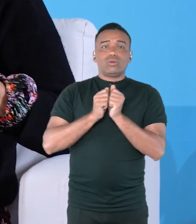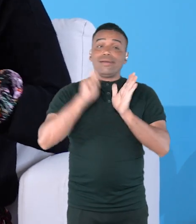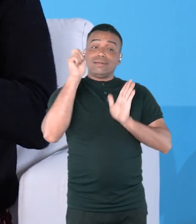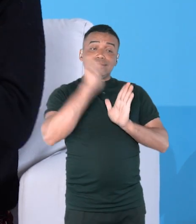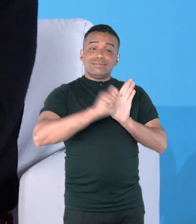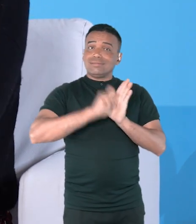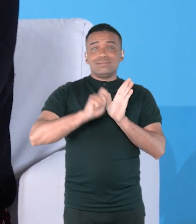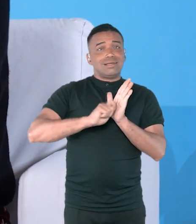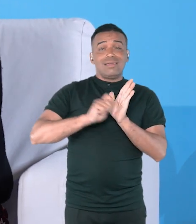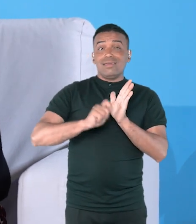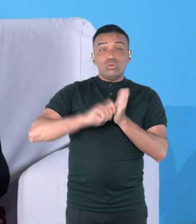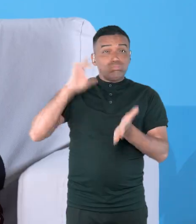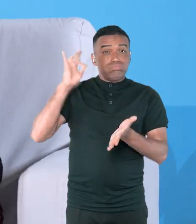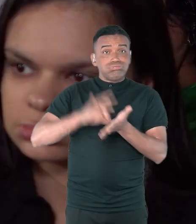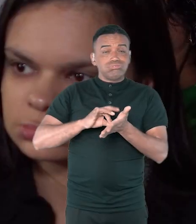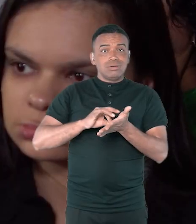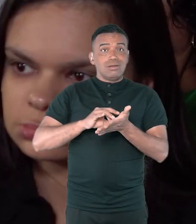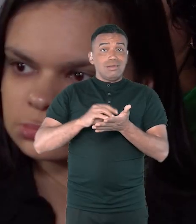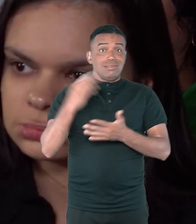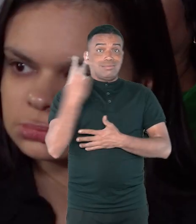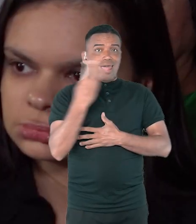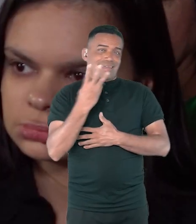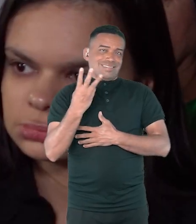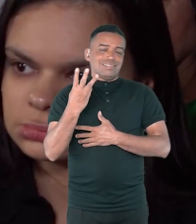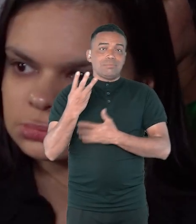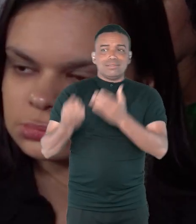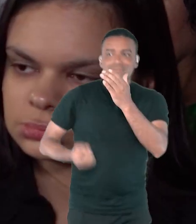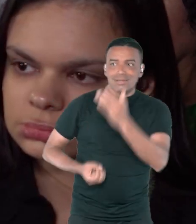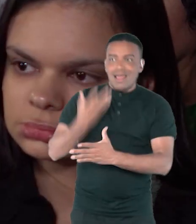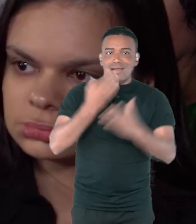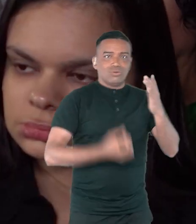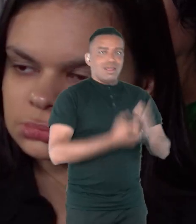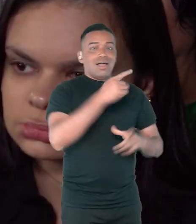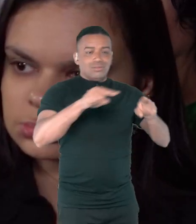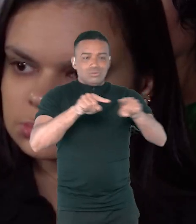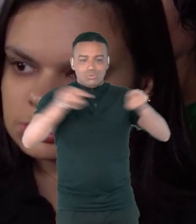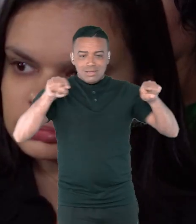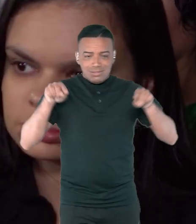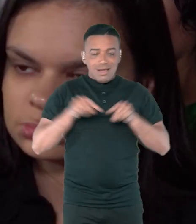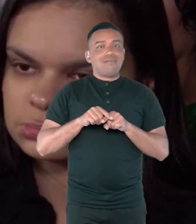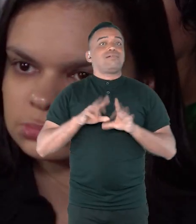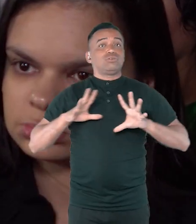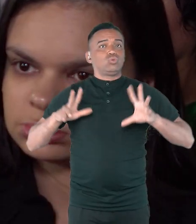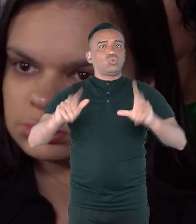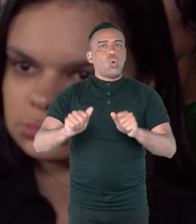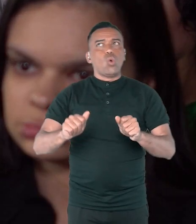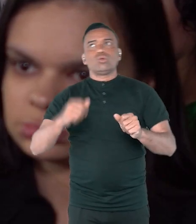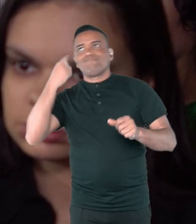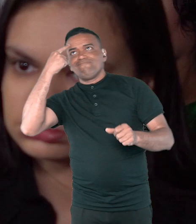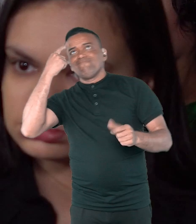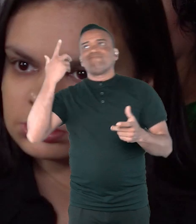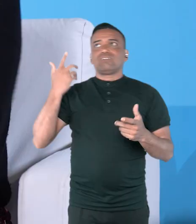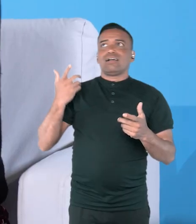foi mesmo escrito mesmo. Uma espectadora acompanha pensativa. Naquela sala, todos